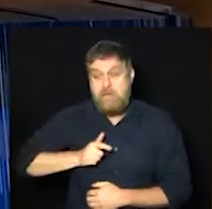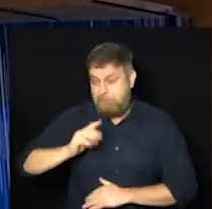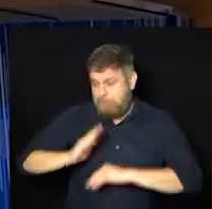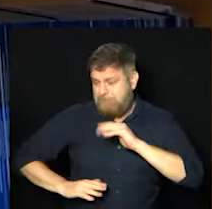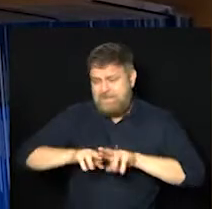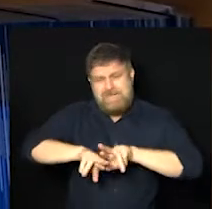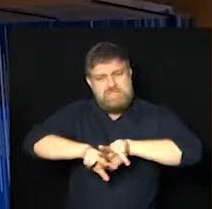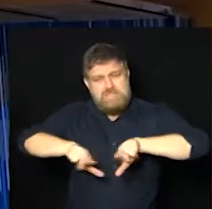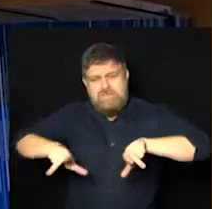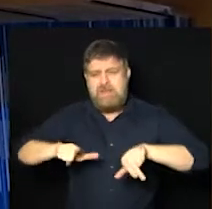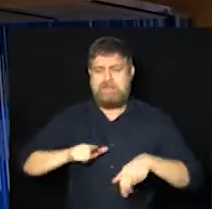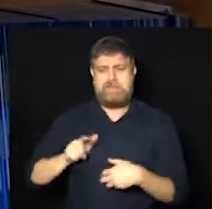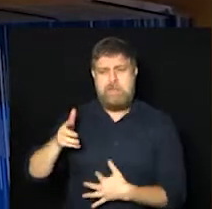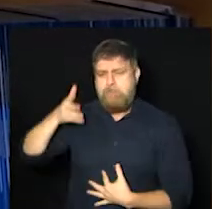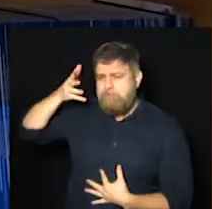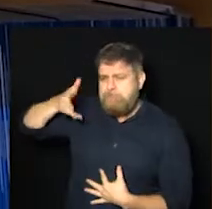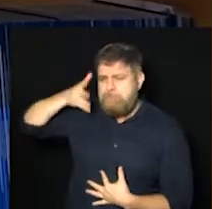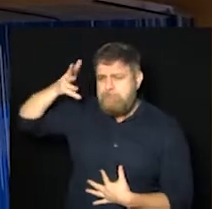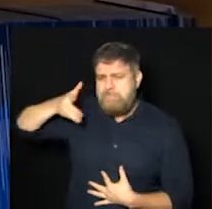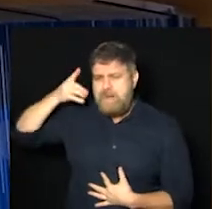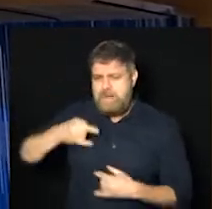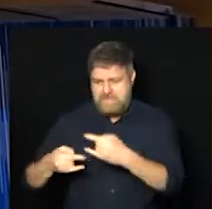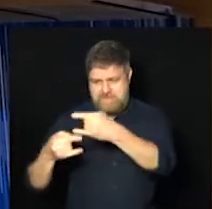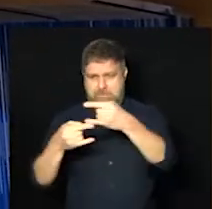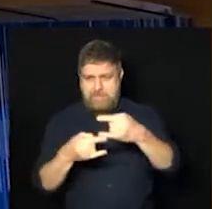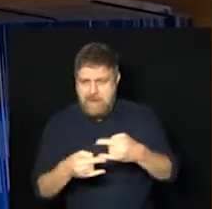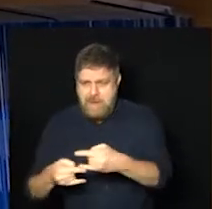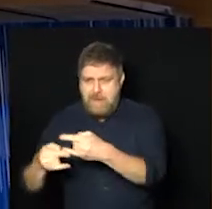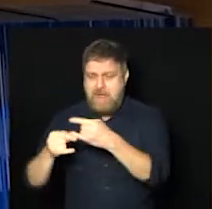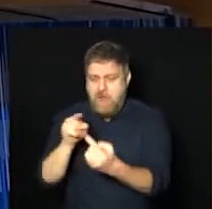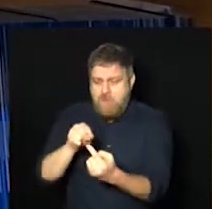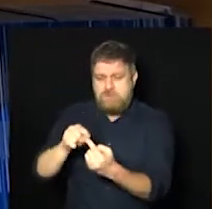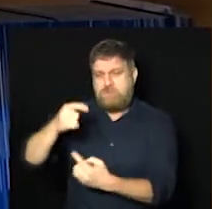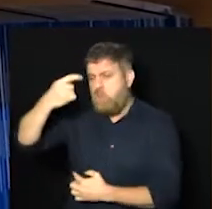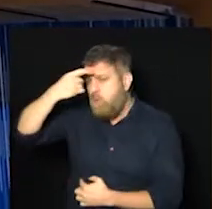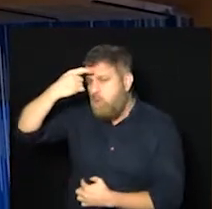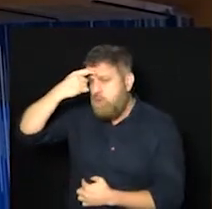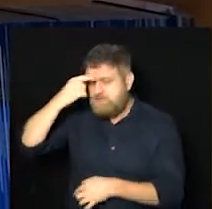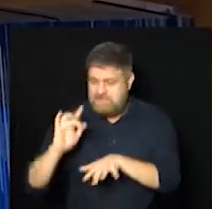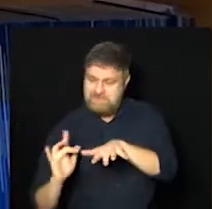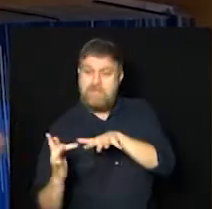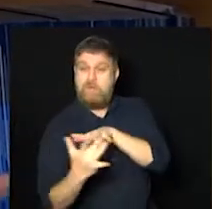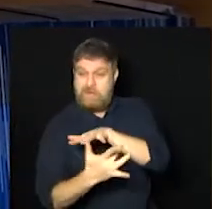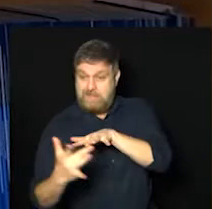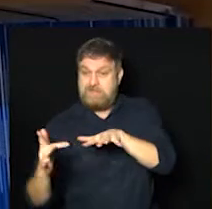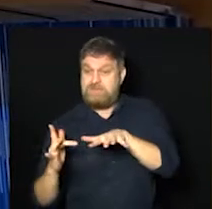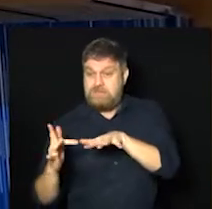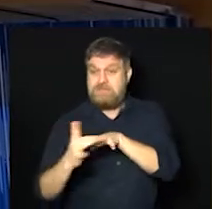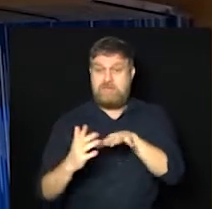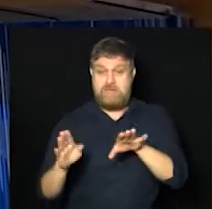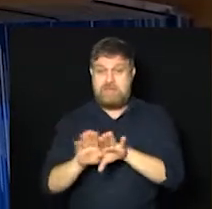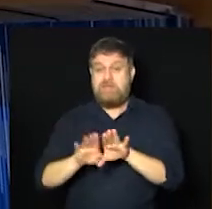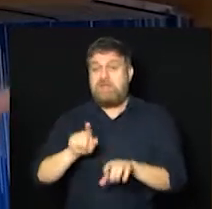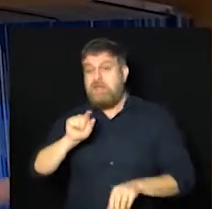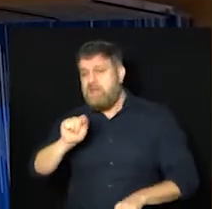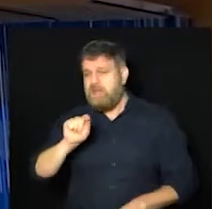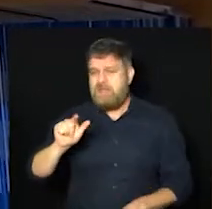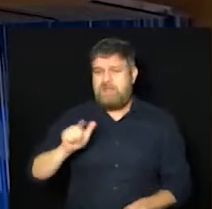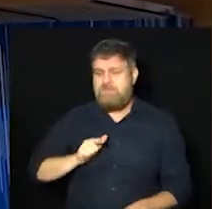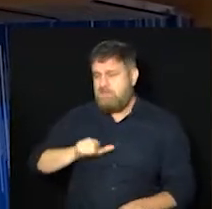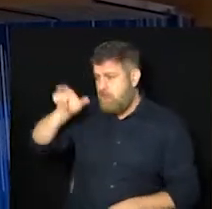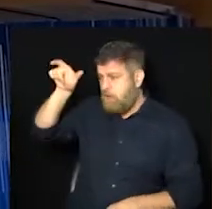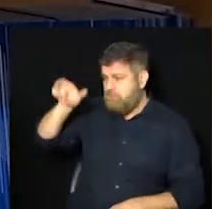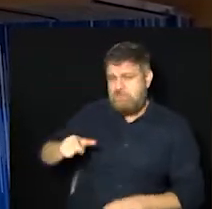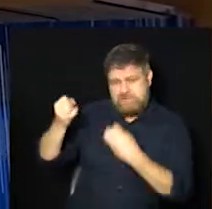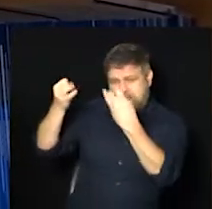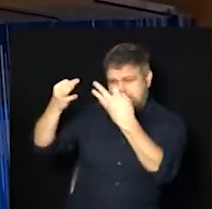ações, palestras online, também conscientização através das redes sociais. Agora, claro, quem vai falar muito mais a respeito